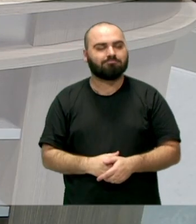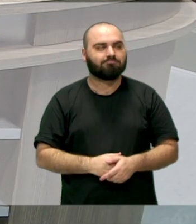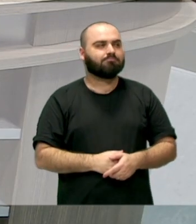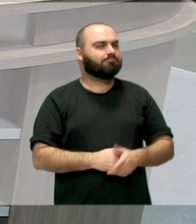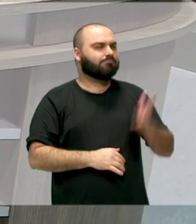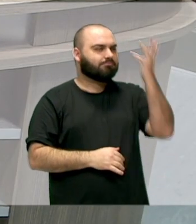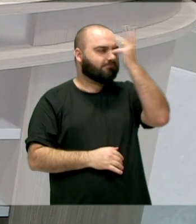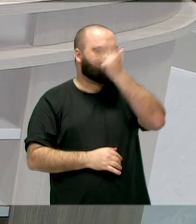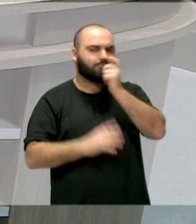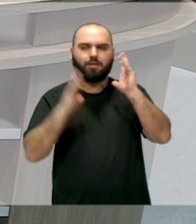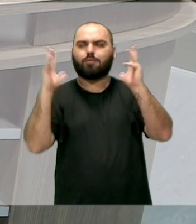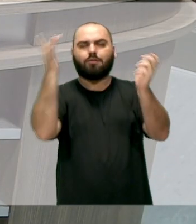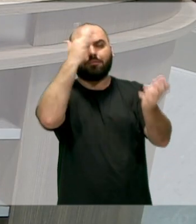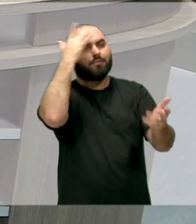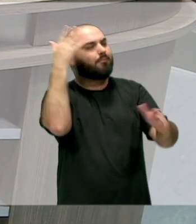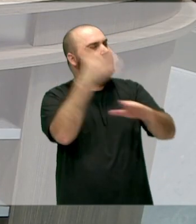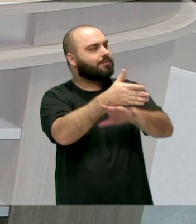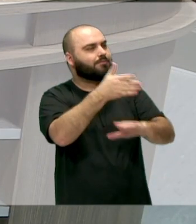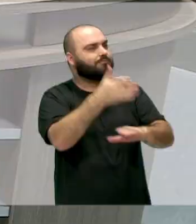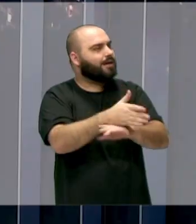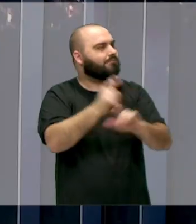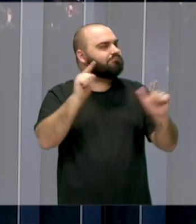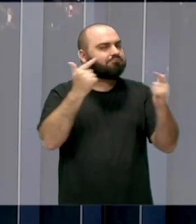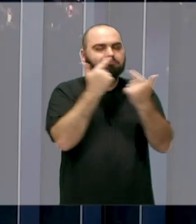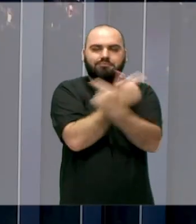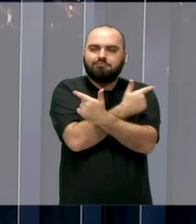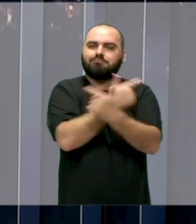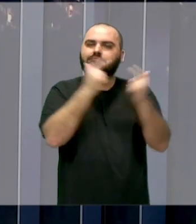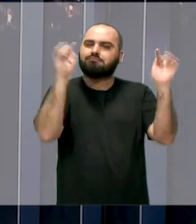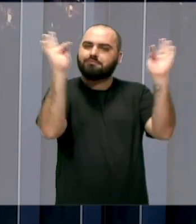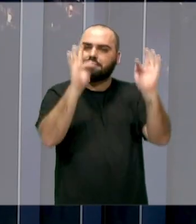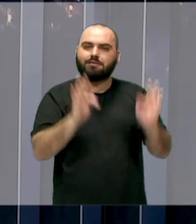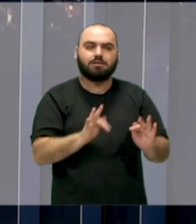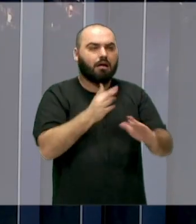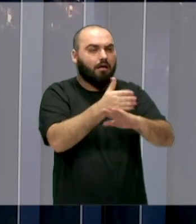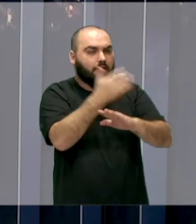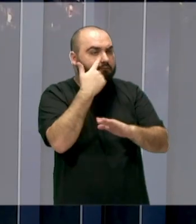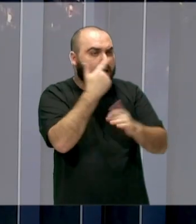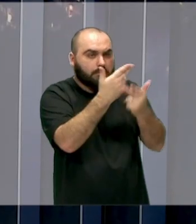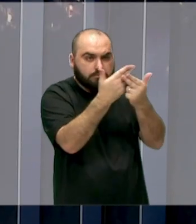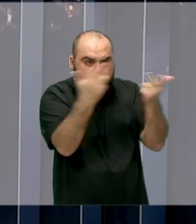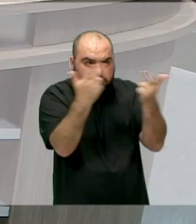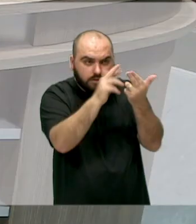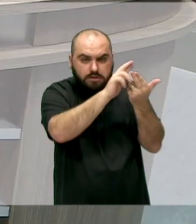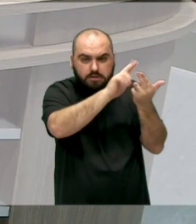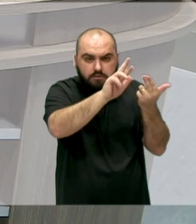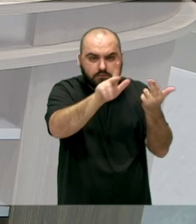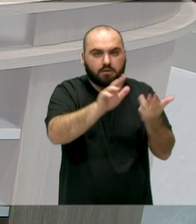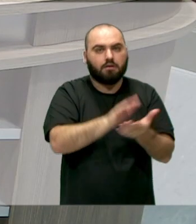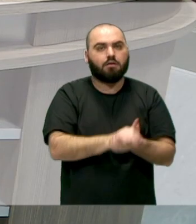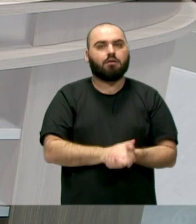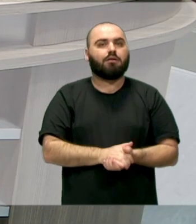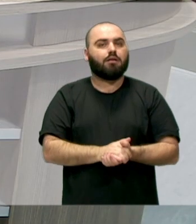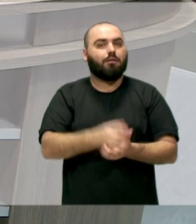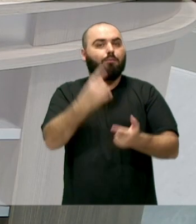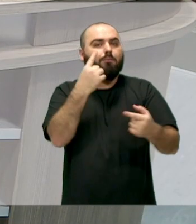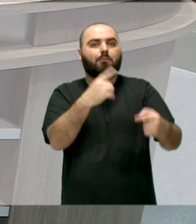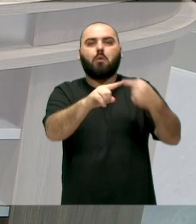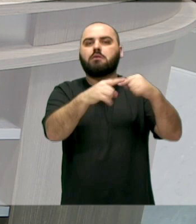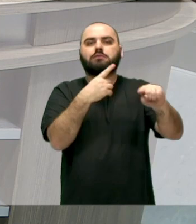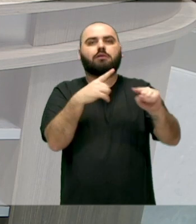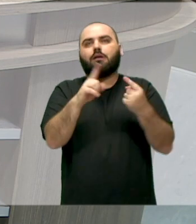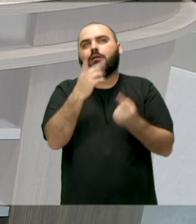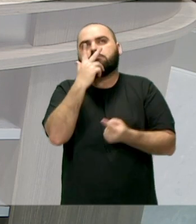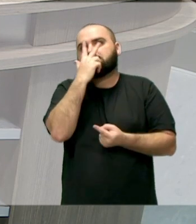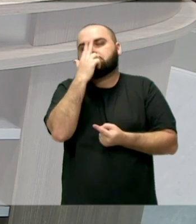mundo participar e se divertir e ter acesso a coisas diferentes, né? Ter acesso a uma música que talvez